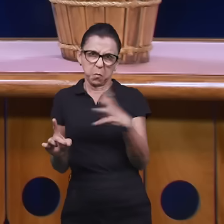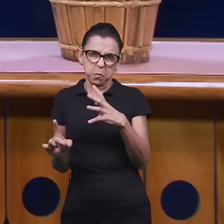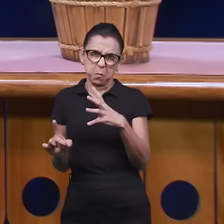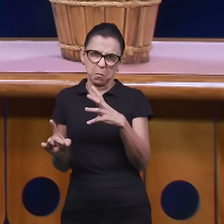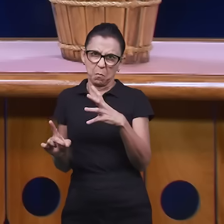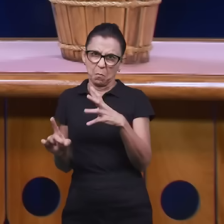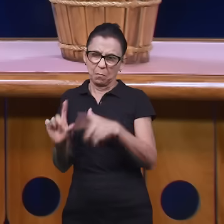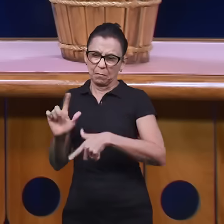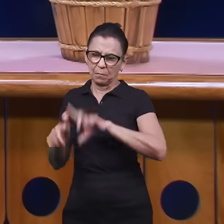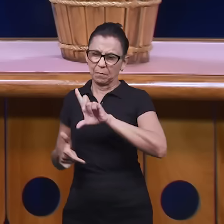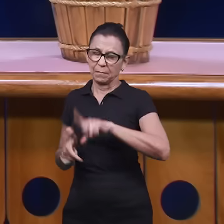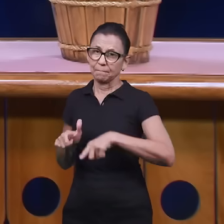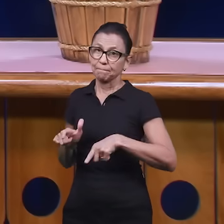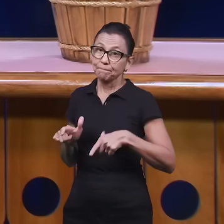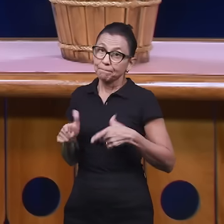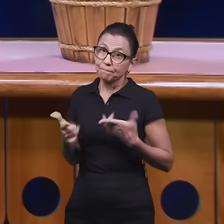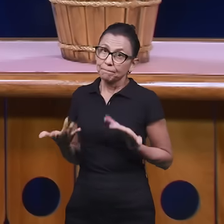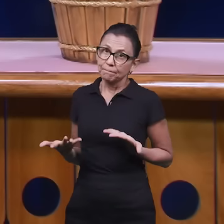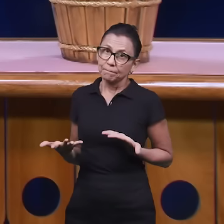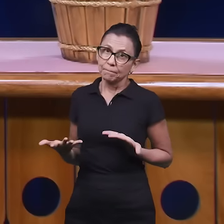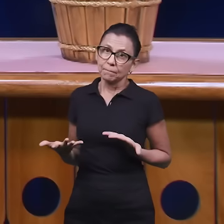época?